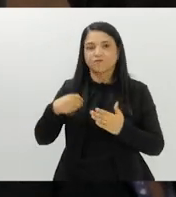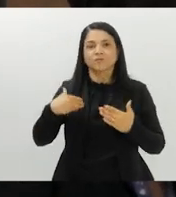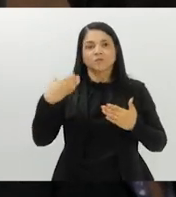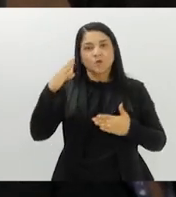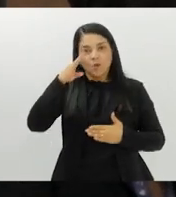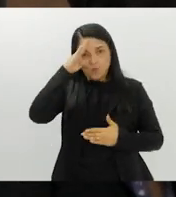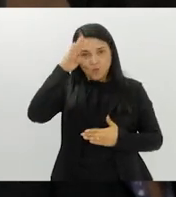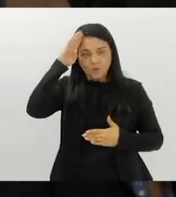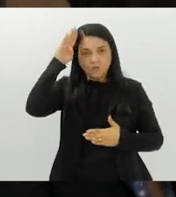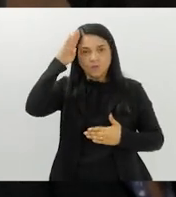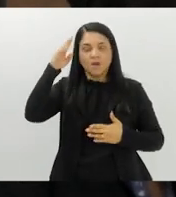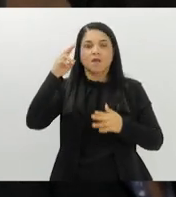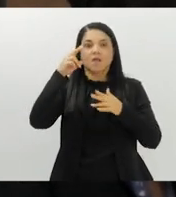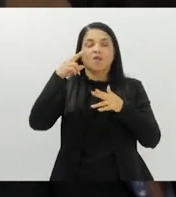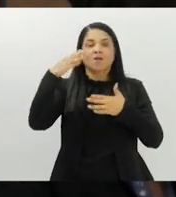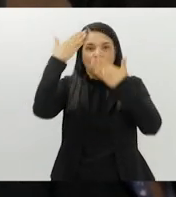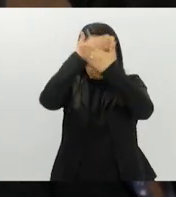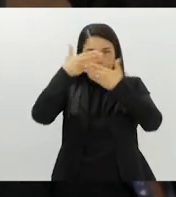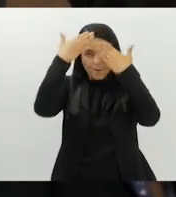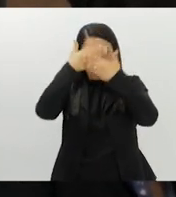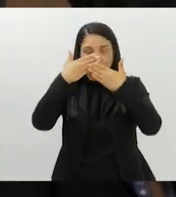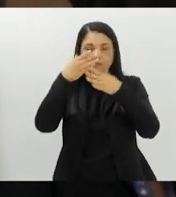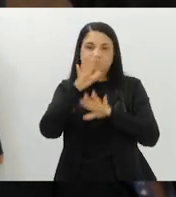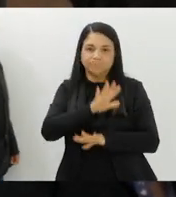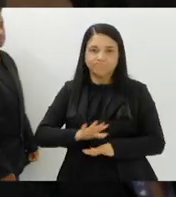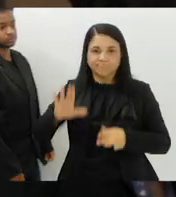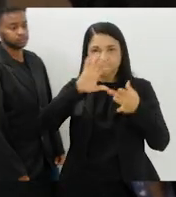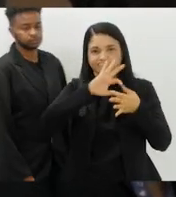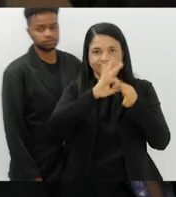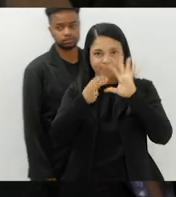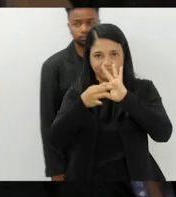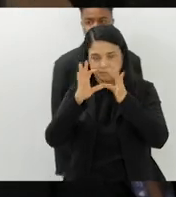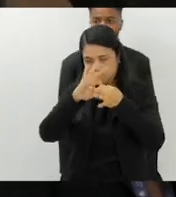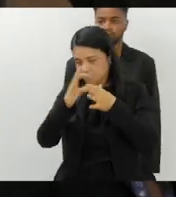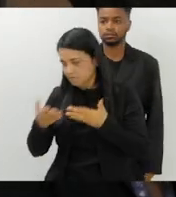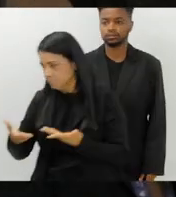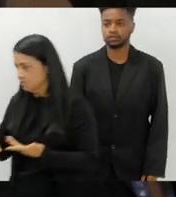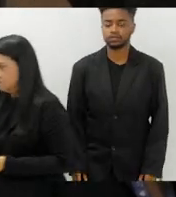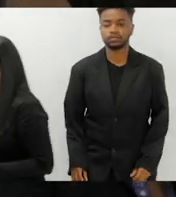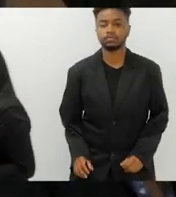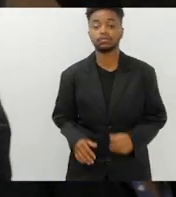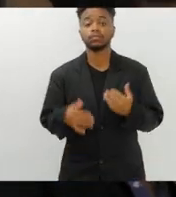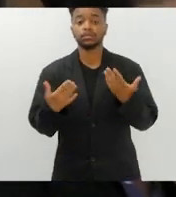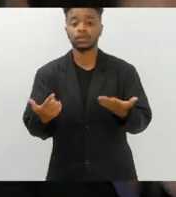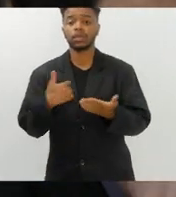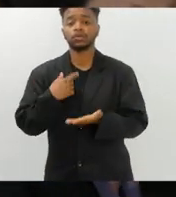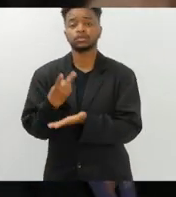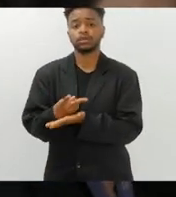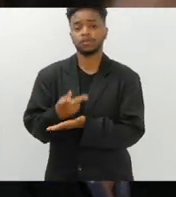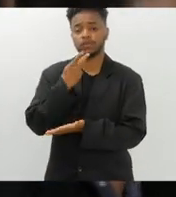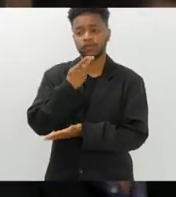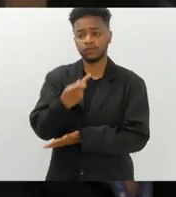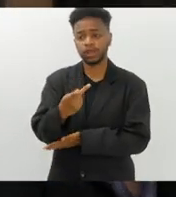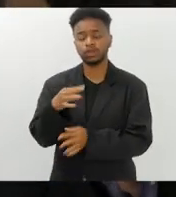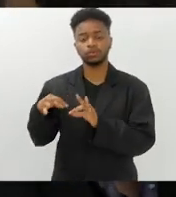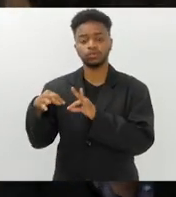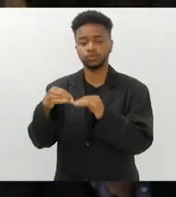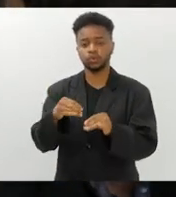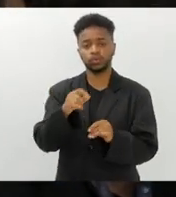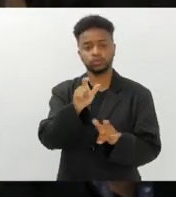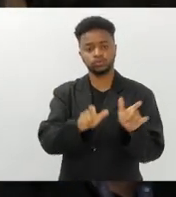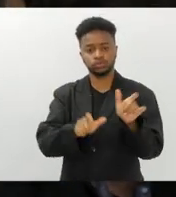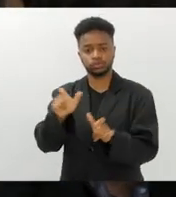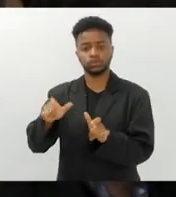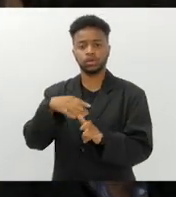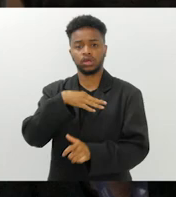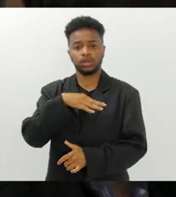num contexto geral. E isso é algo que eu sou bem pertinente na minha fala com todos os meus federados, filiados,